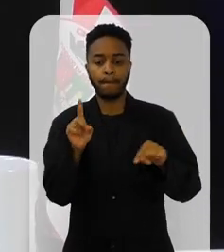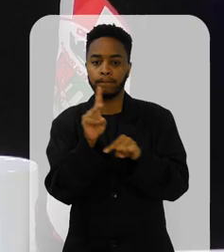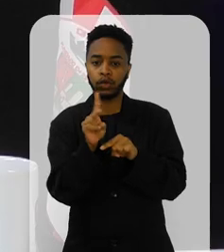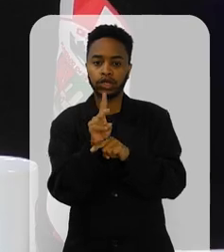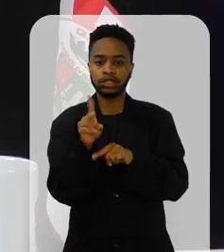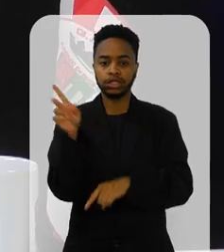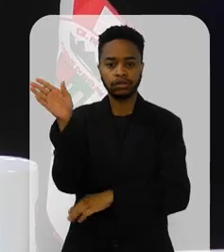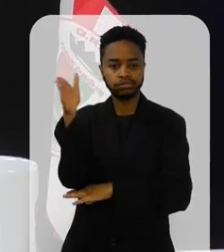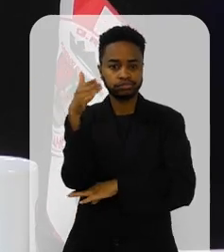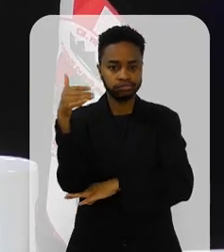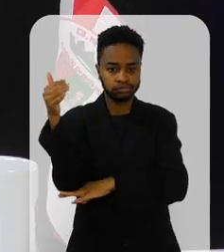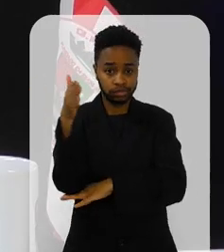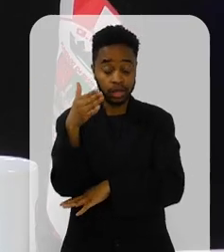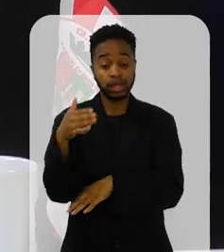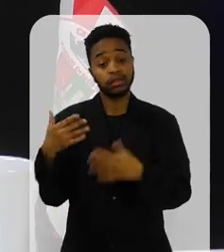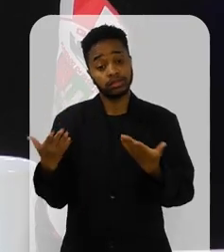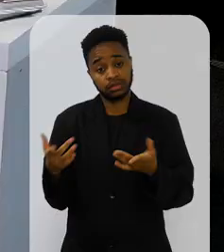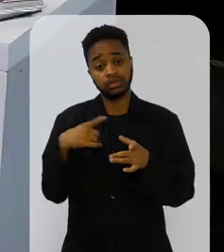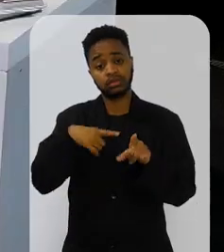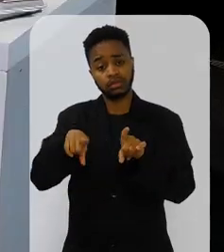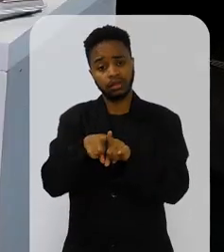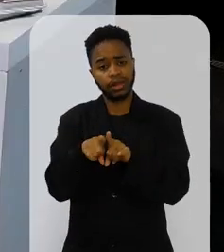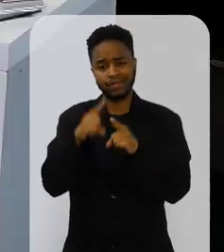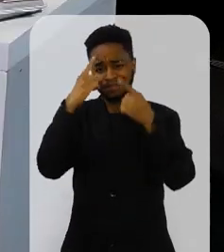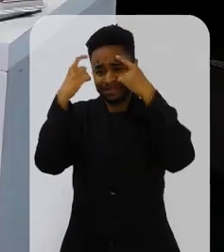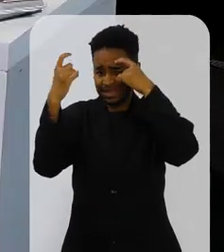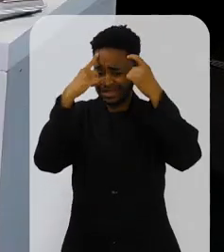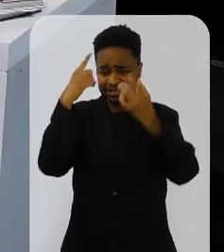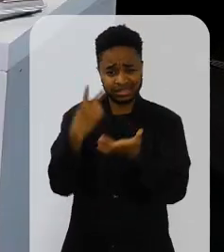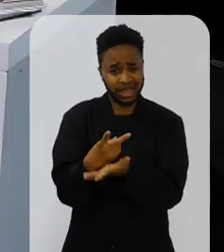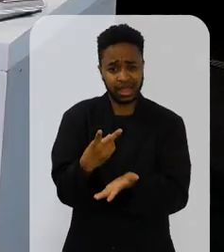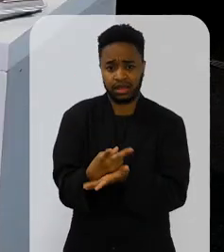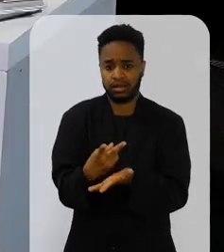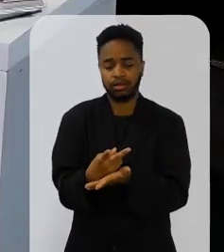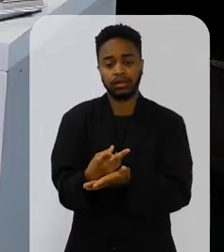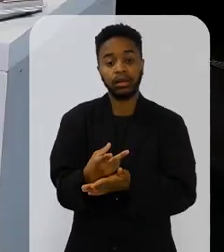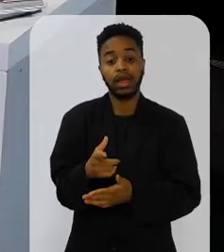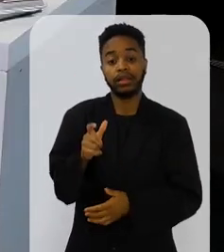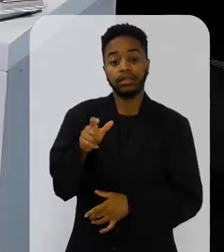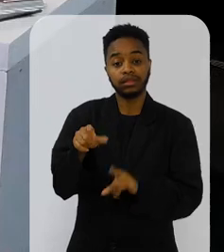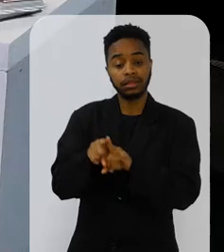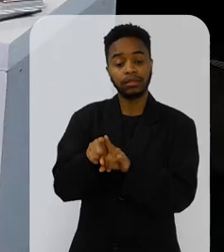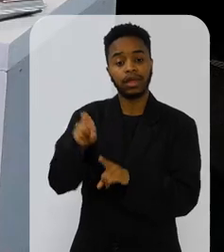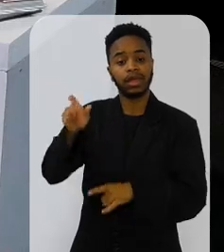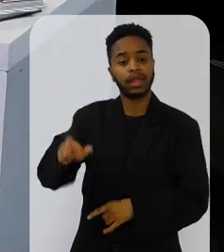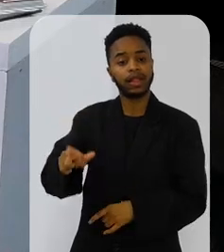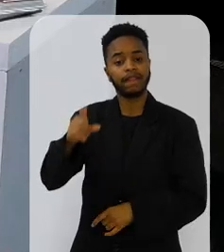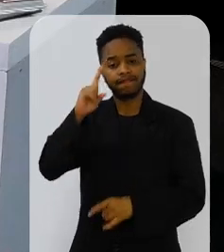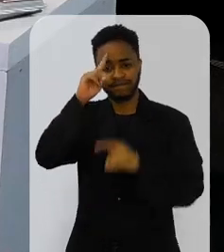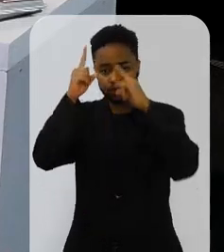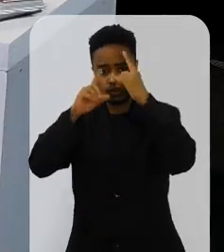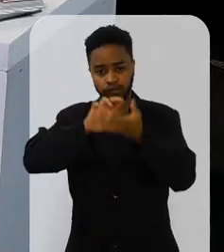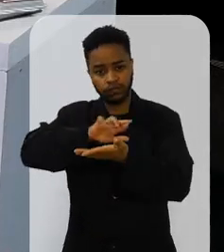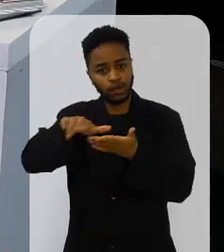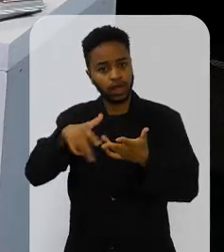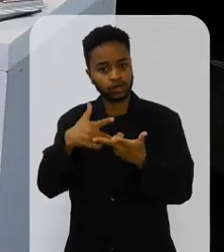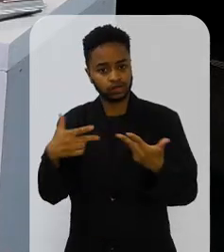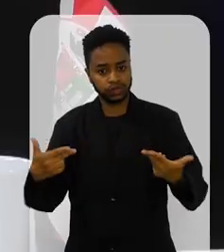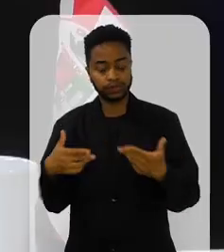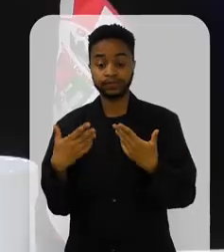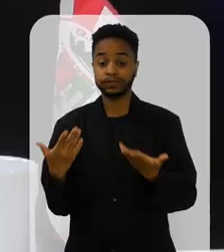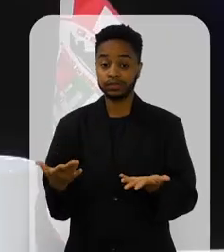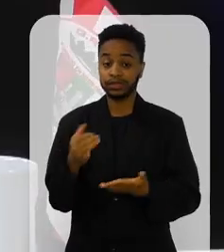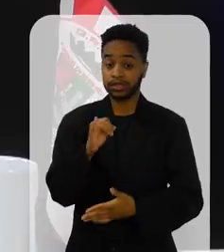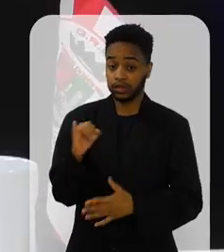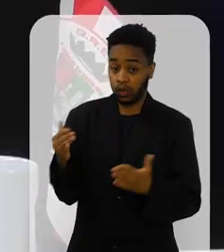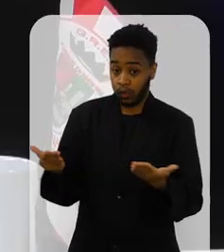PV. Entendeu? Ele era um inquieto, né? Ele, justamente. E ele também, ele inventou muita coisa. Então,